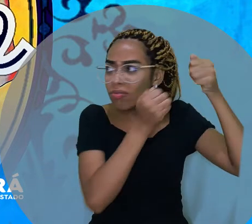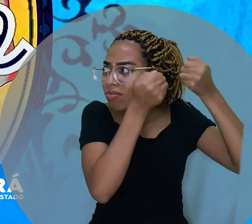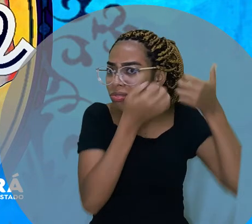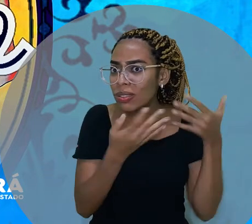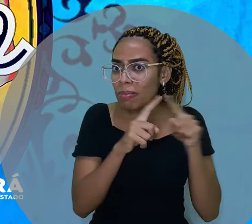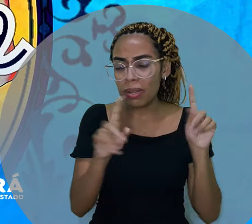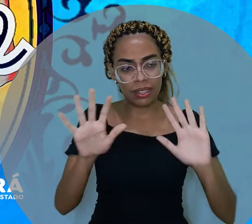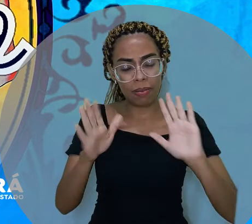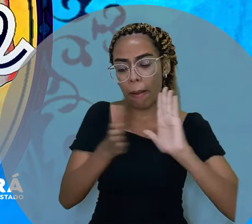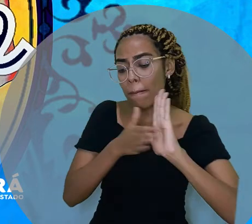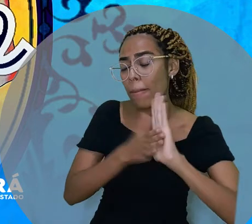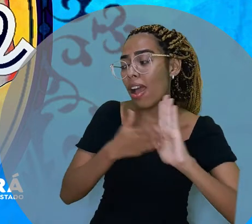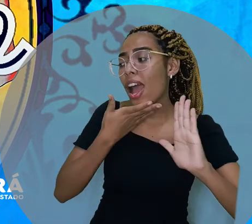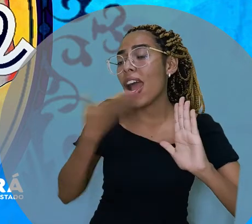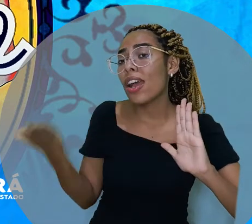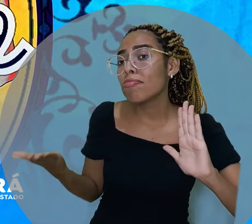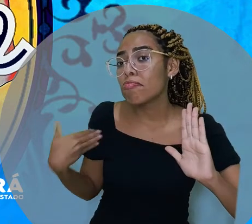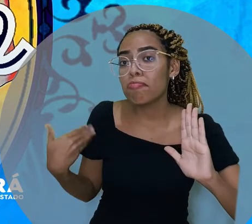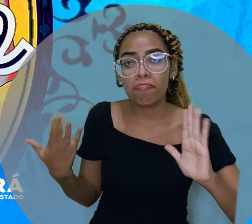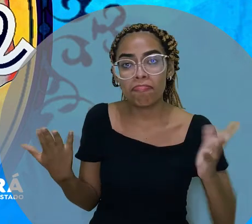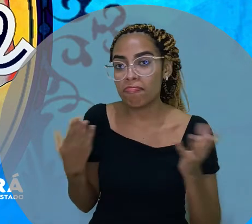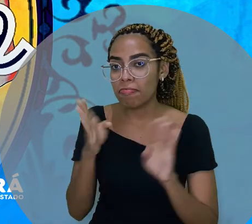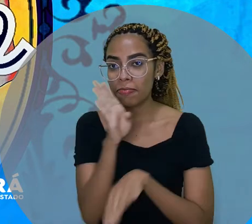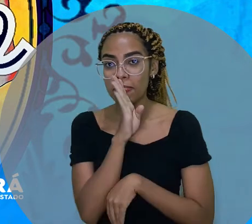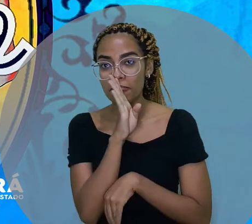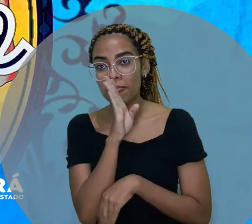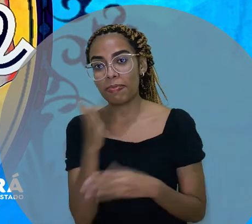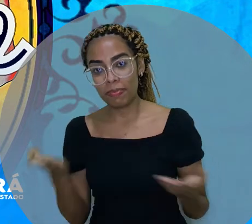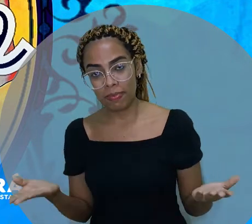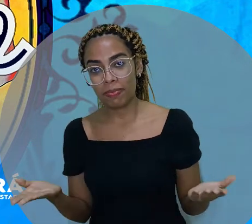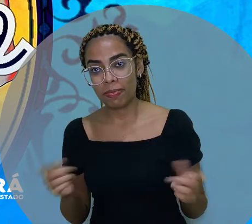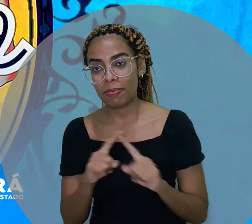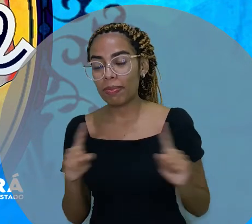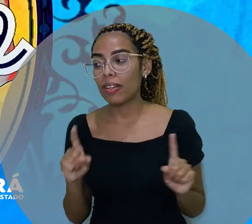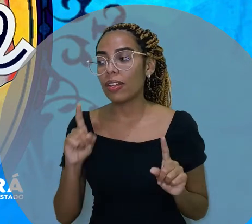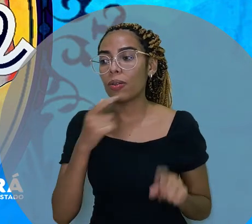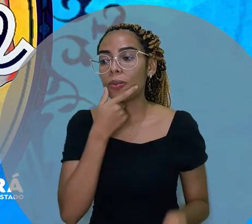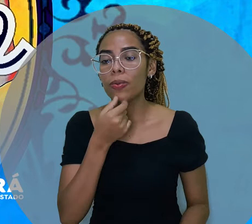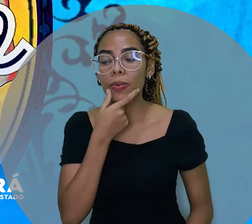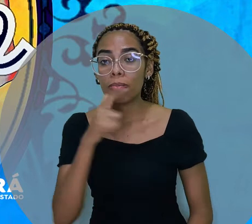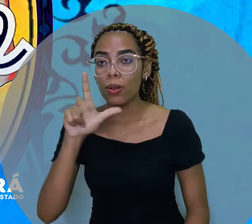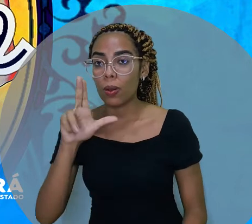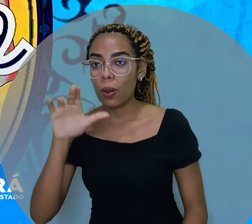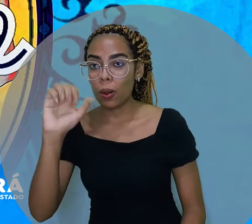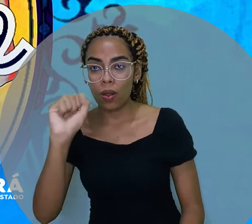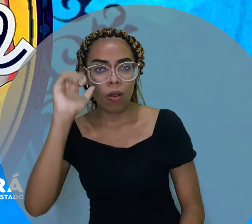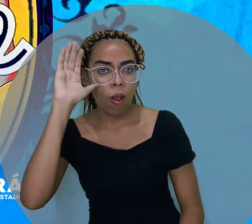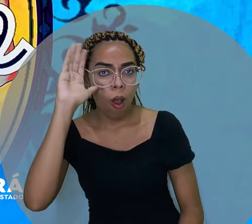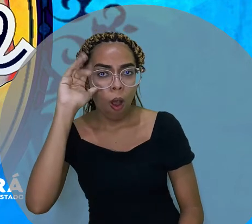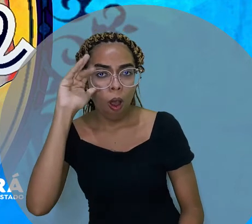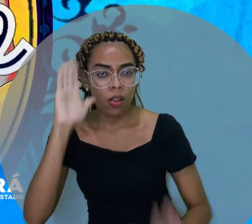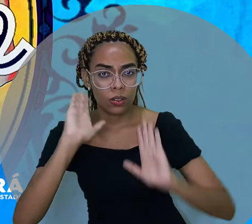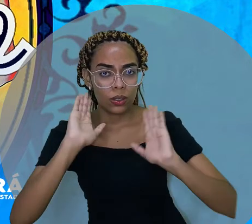de suas características físicas, mas o receio de fazer a proposta os emudecia. É